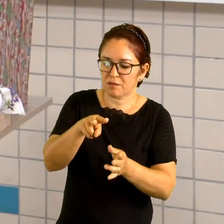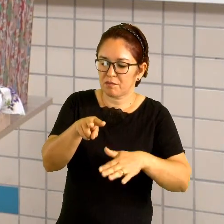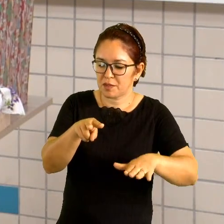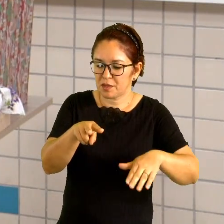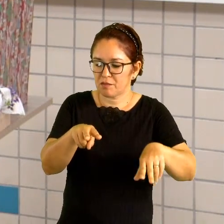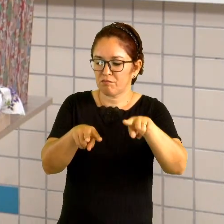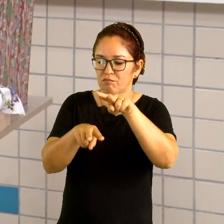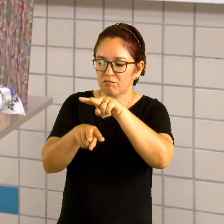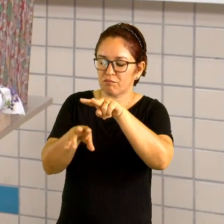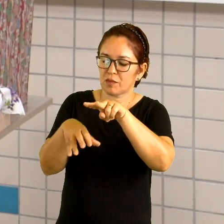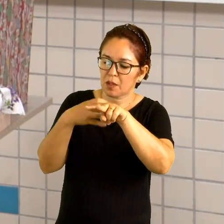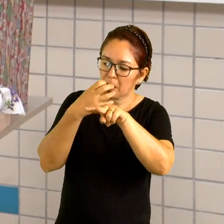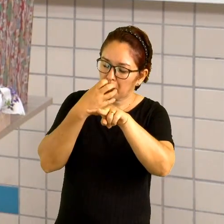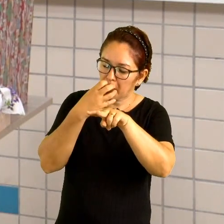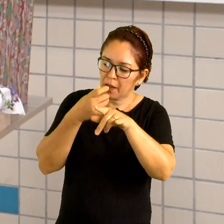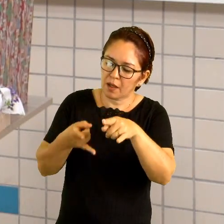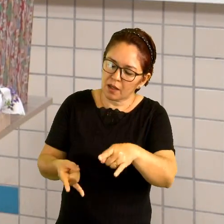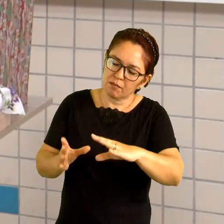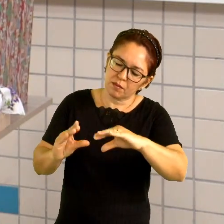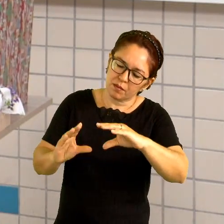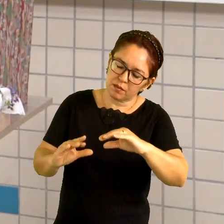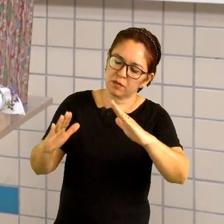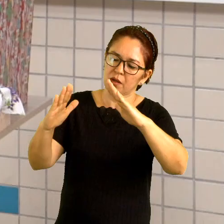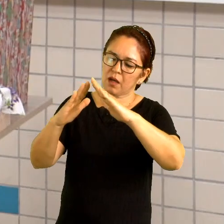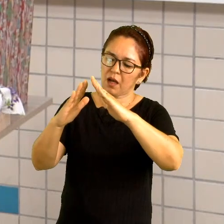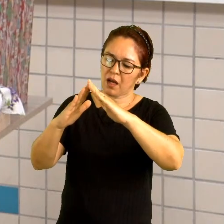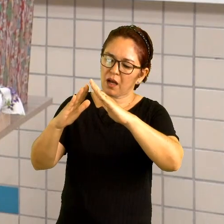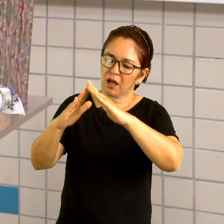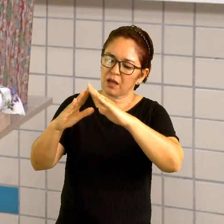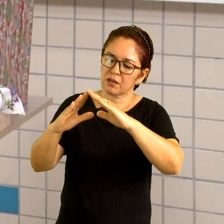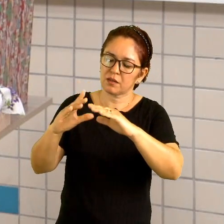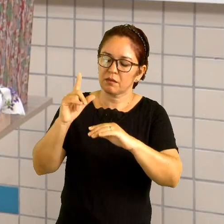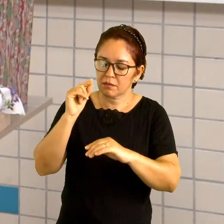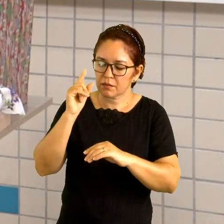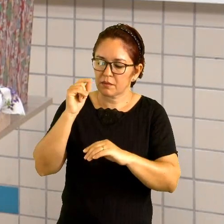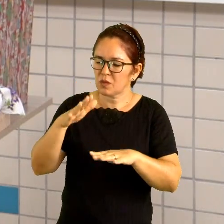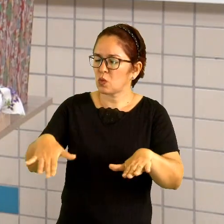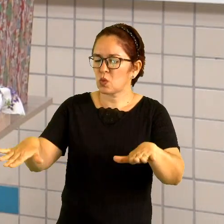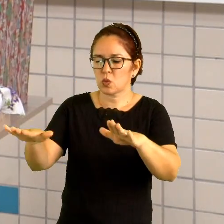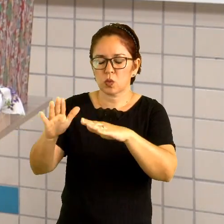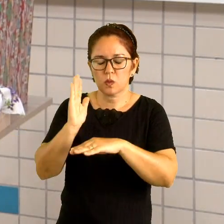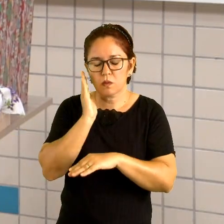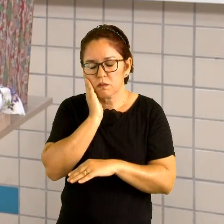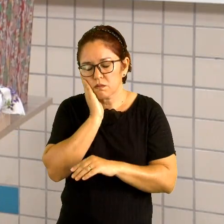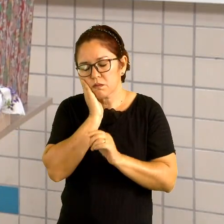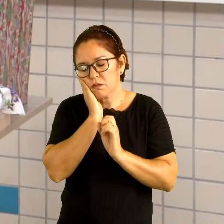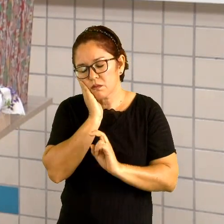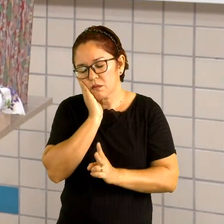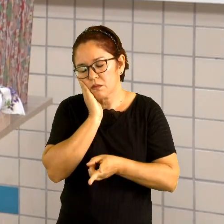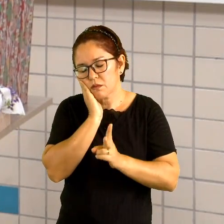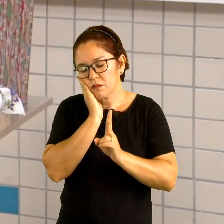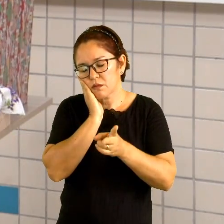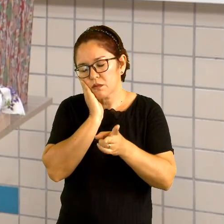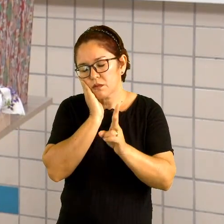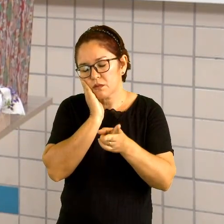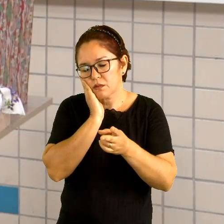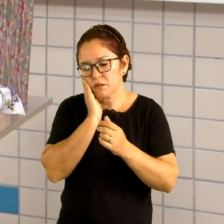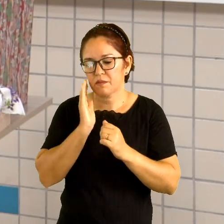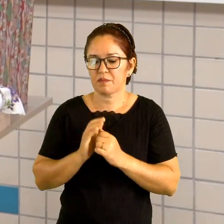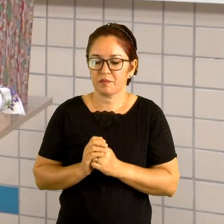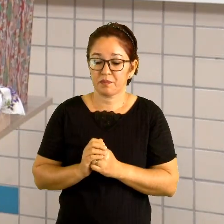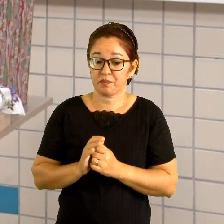aconchegante, numa casa sonolenta, onde todos viviam dormindo. Em cima